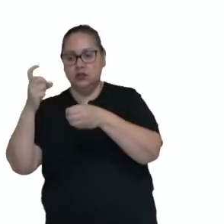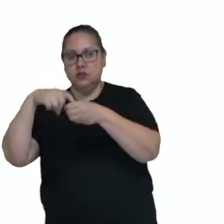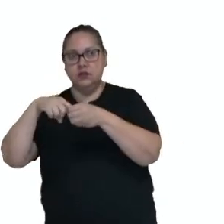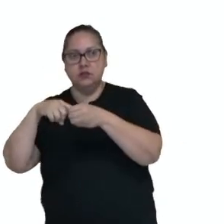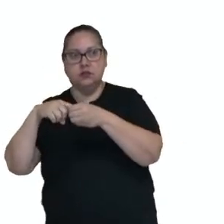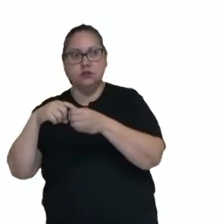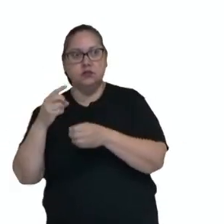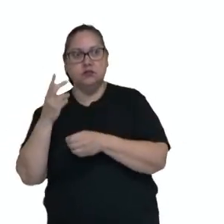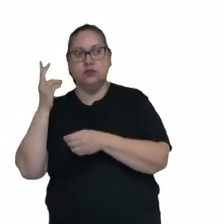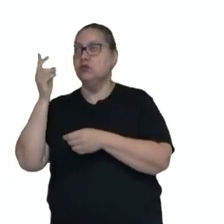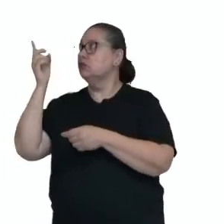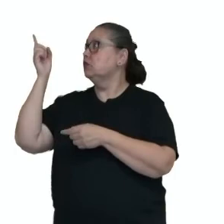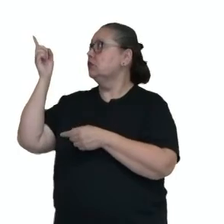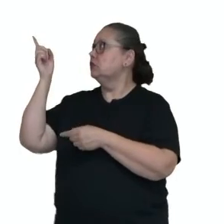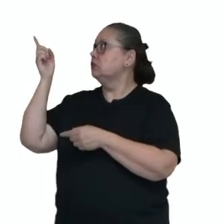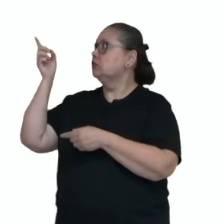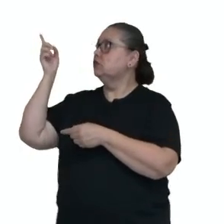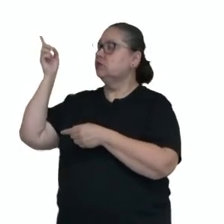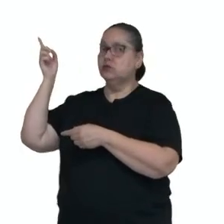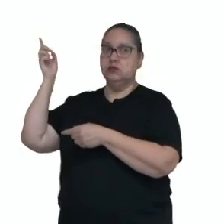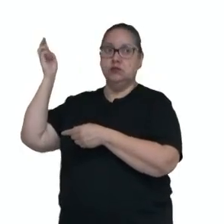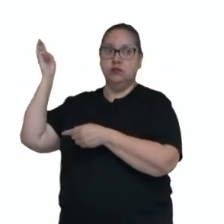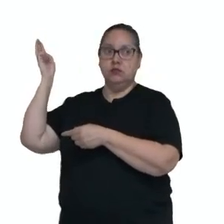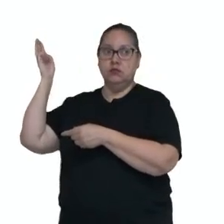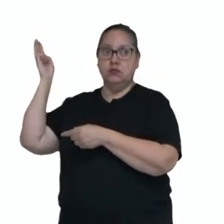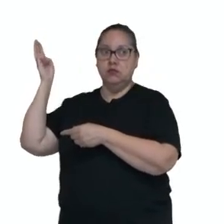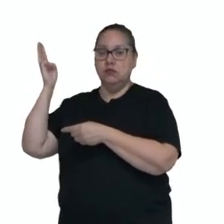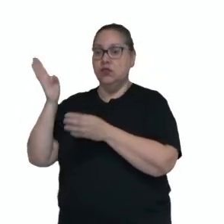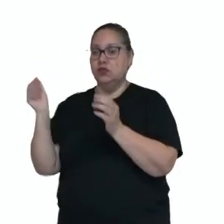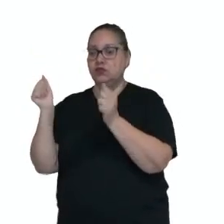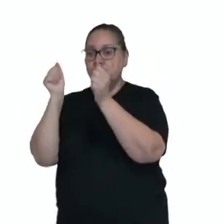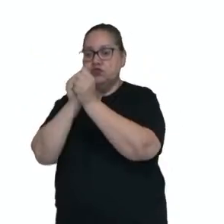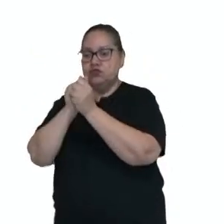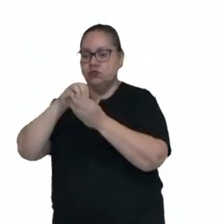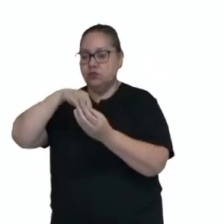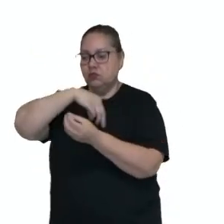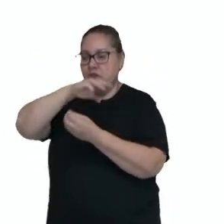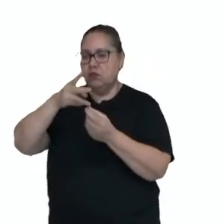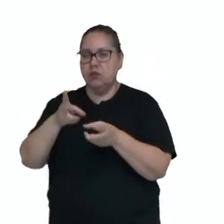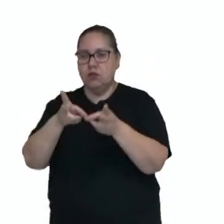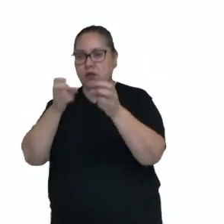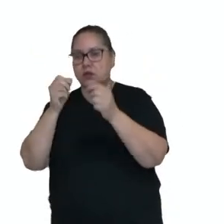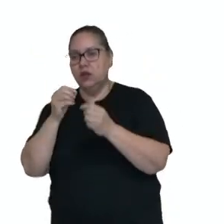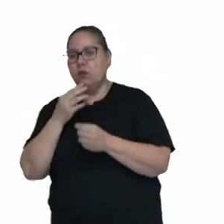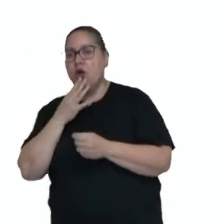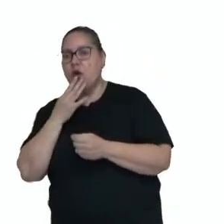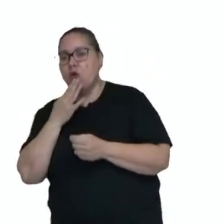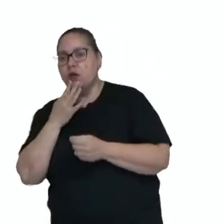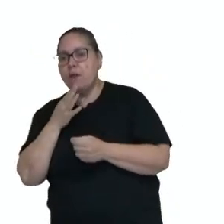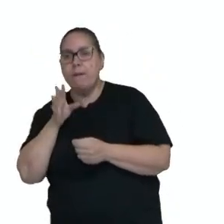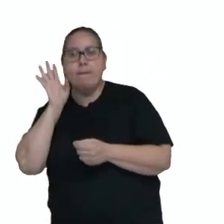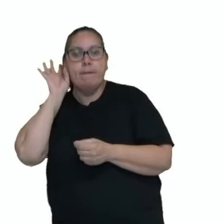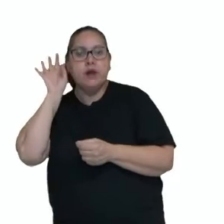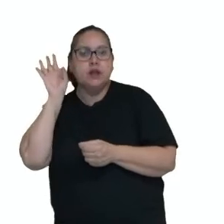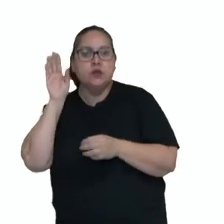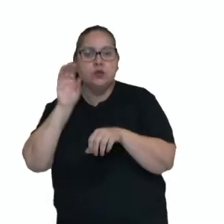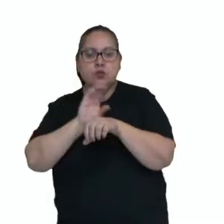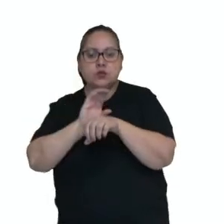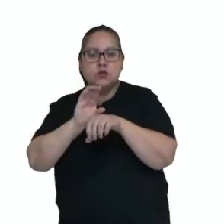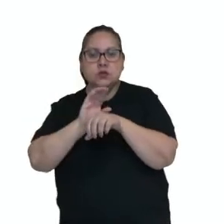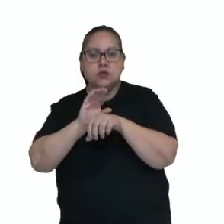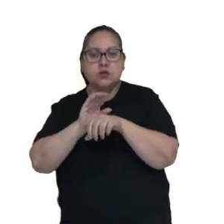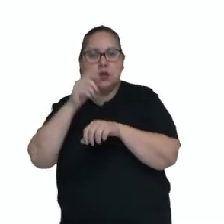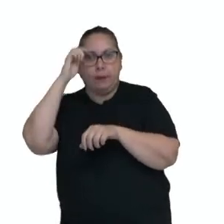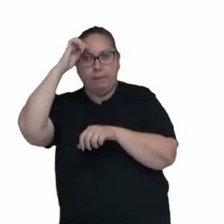Quartzo, feldspato e mica. Eu percebo a coloração. Branco, cinza